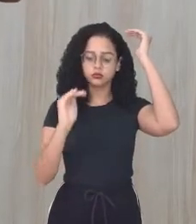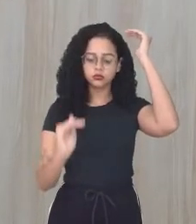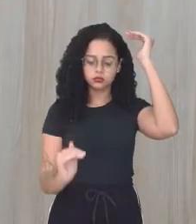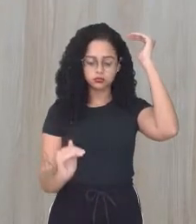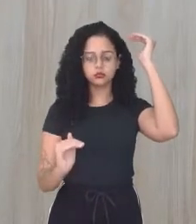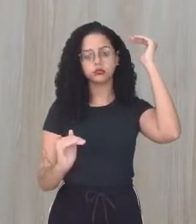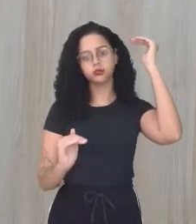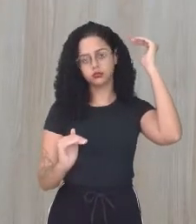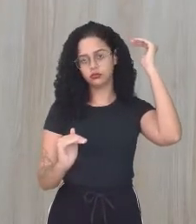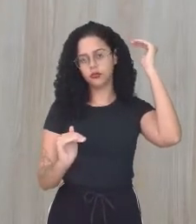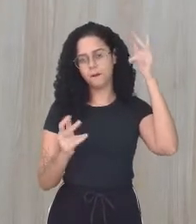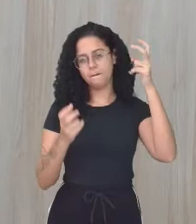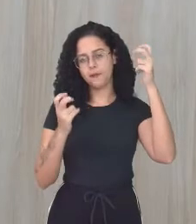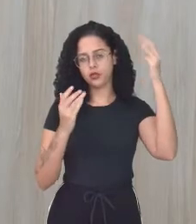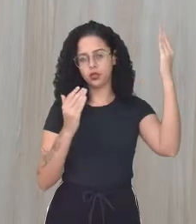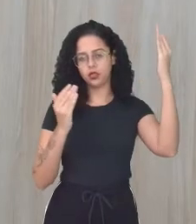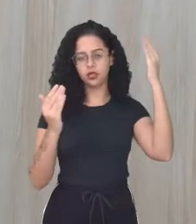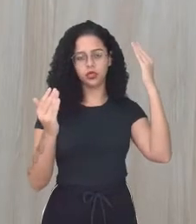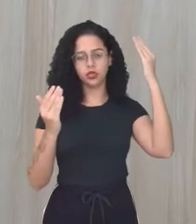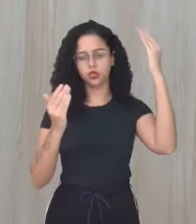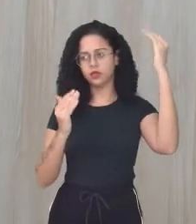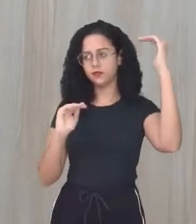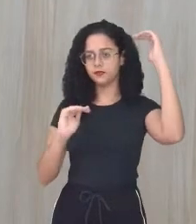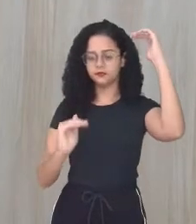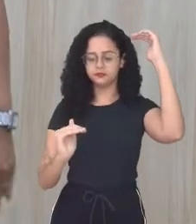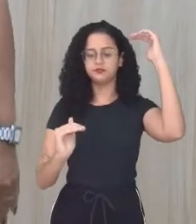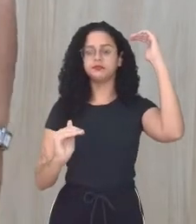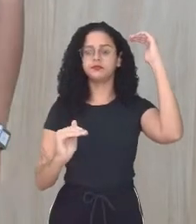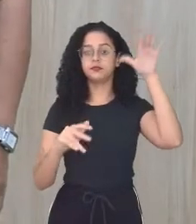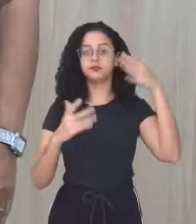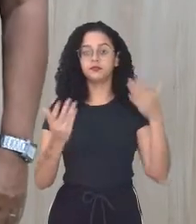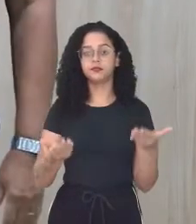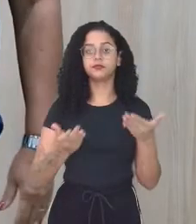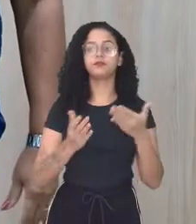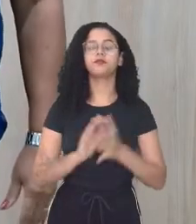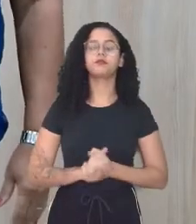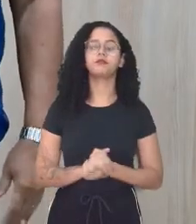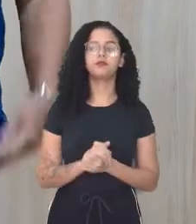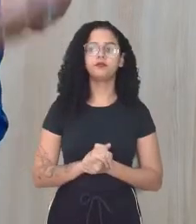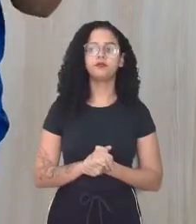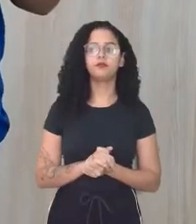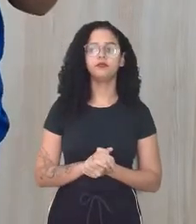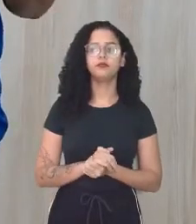a barra está bem pequenininha. Perceberam isso? Então,